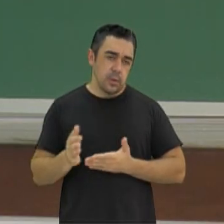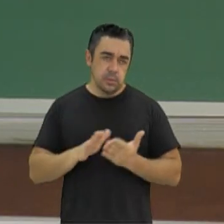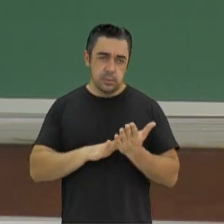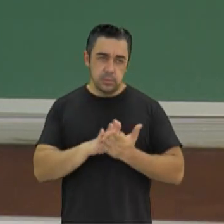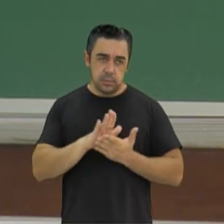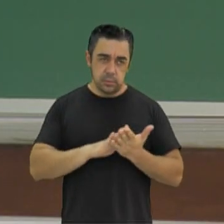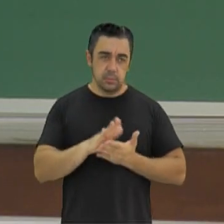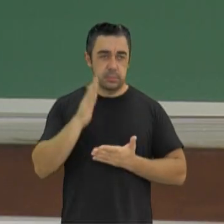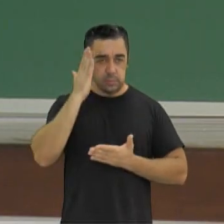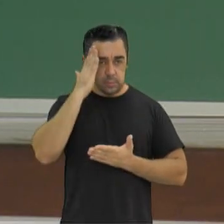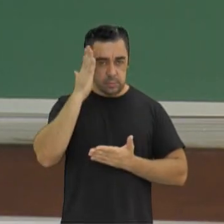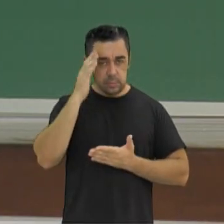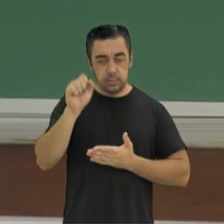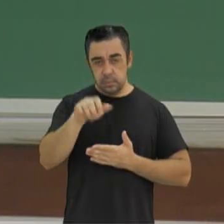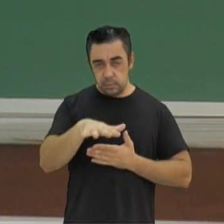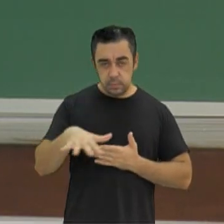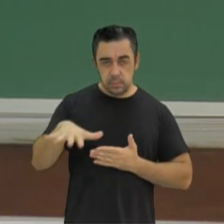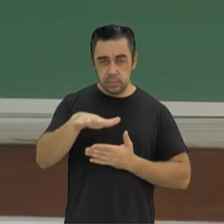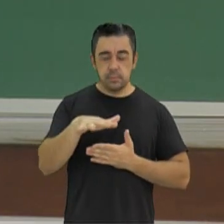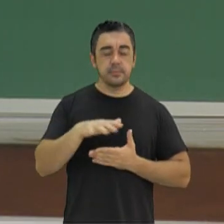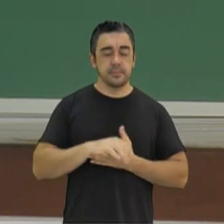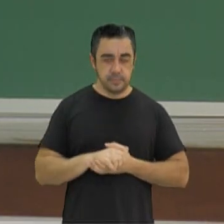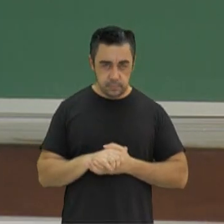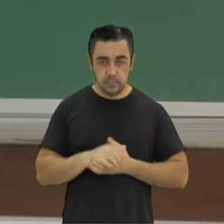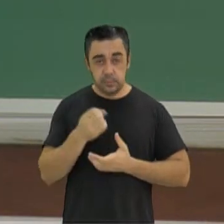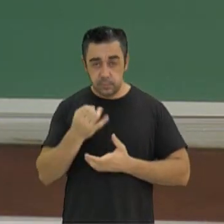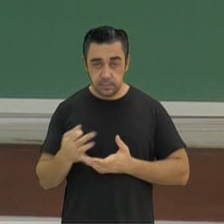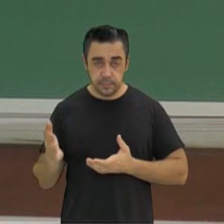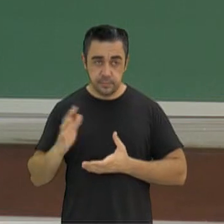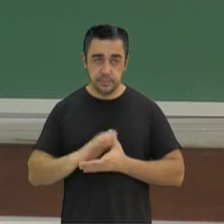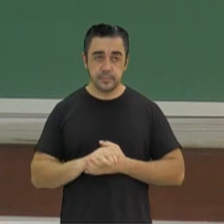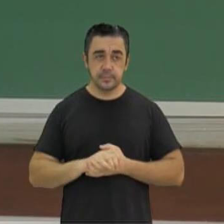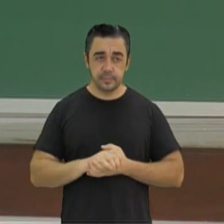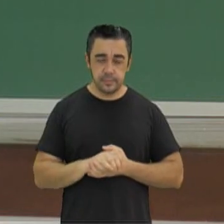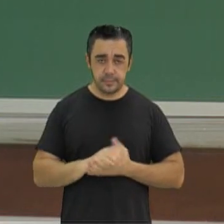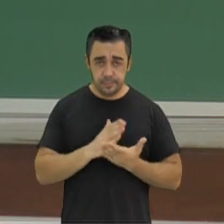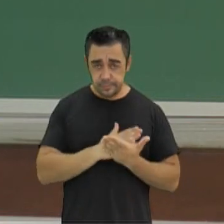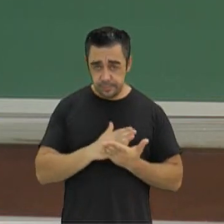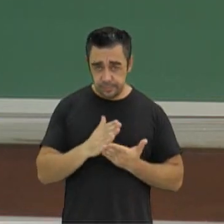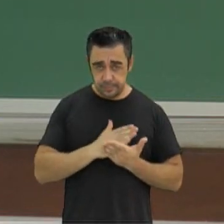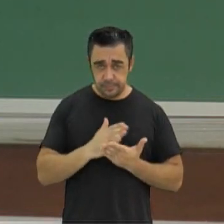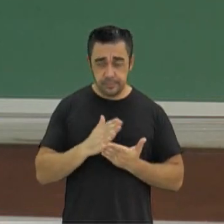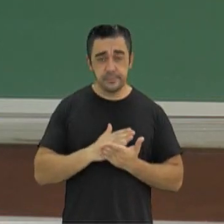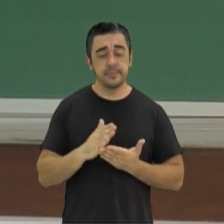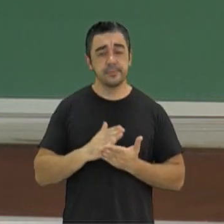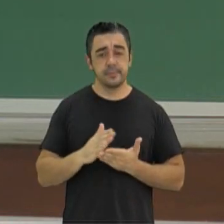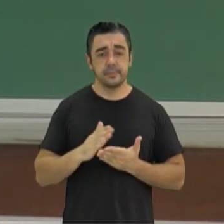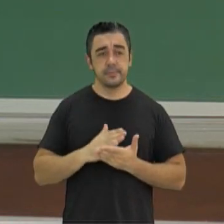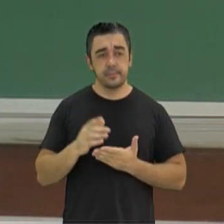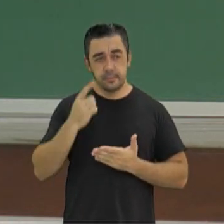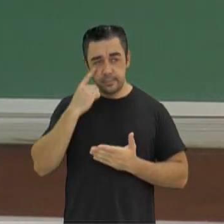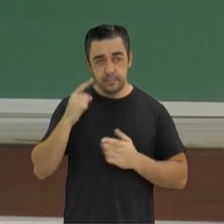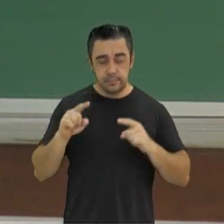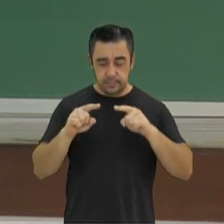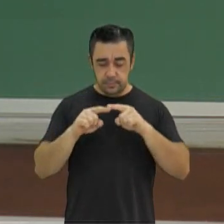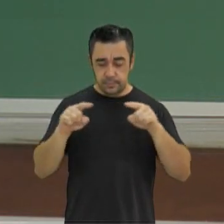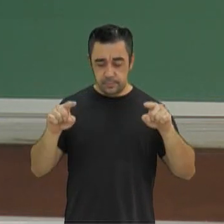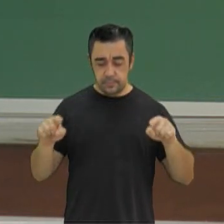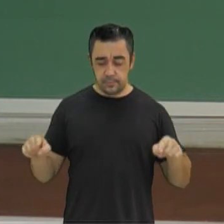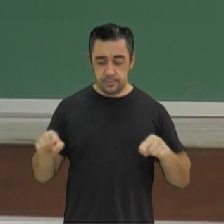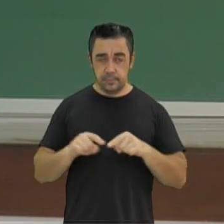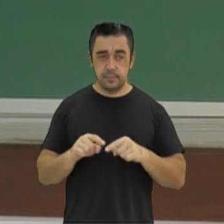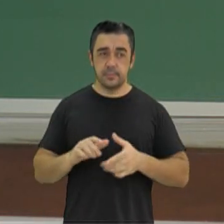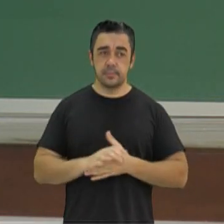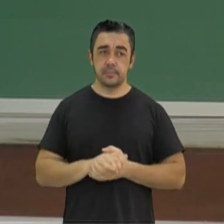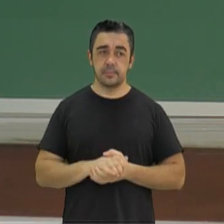gente precisa calcular a área, quanto ele vai pintar, qual é a área da pintura. Vamos começar então pela lateral. Percebam,